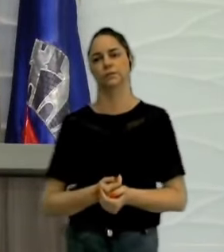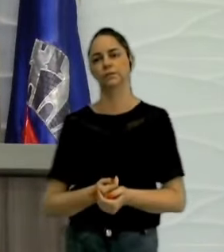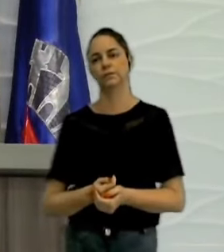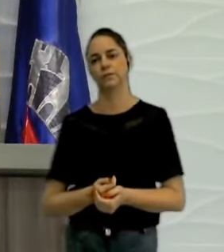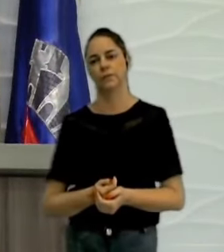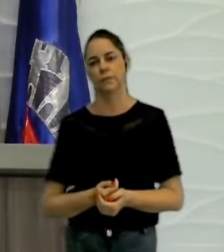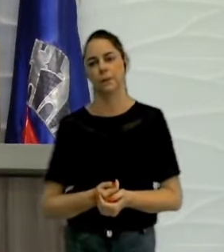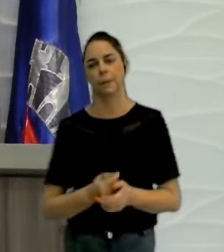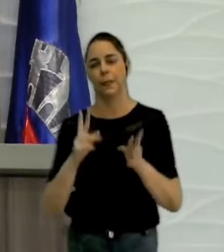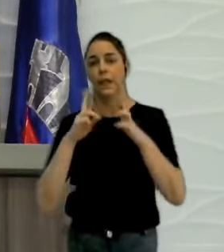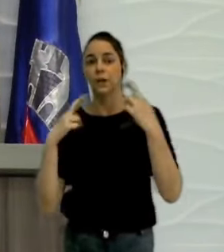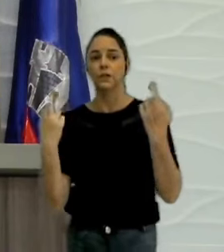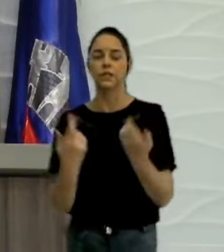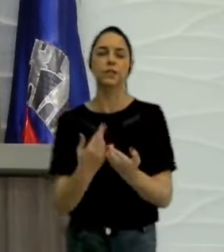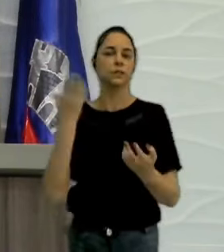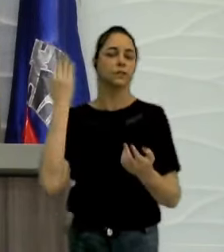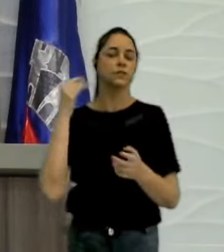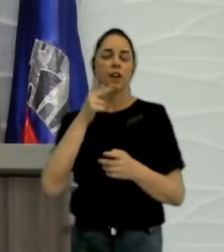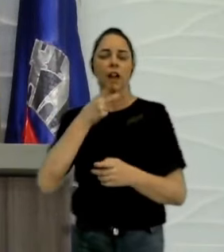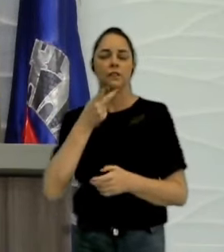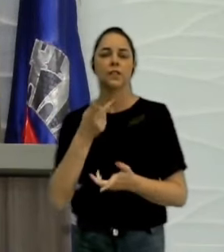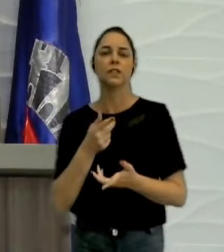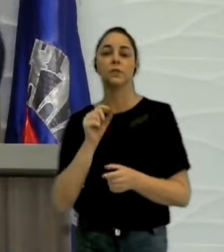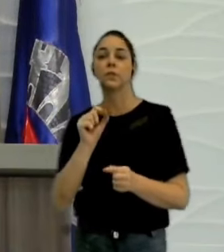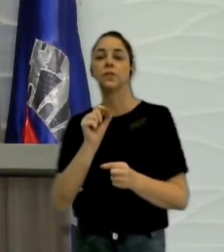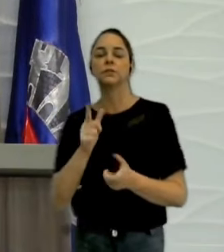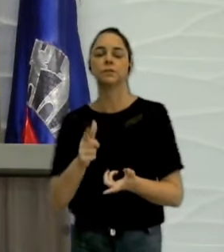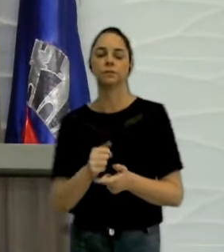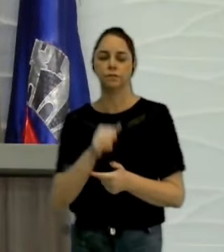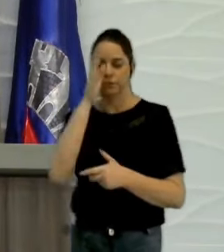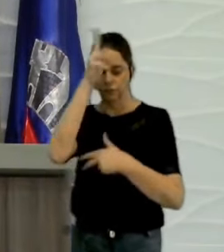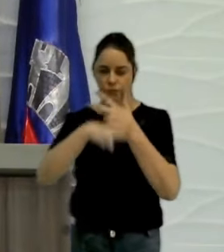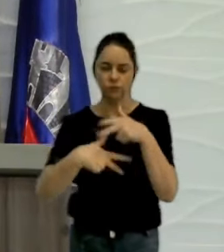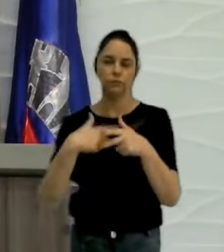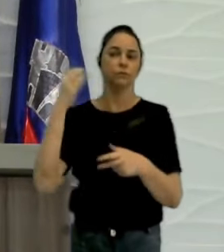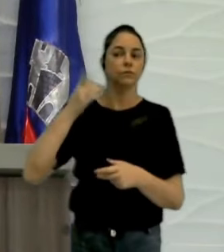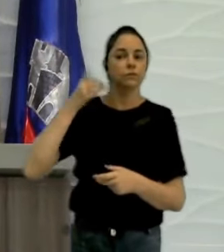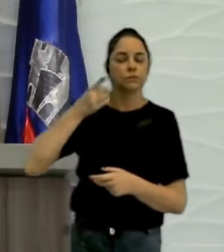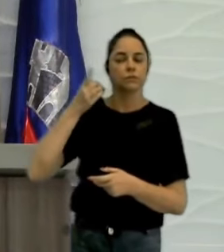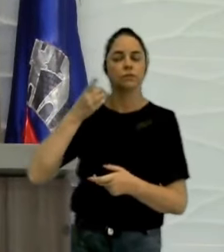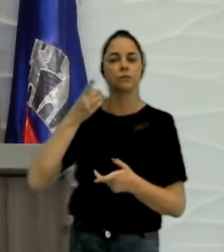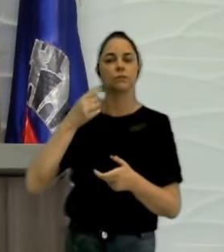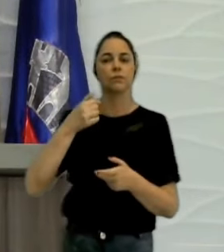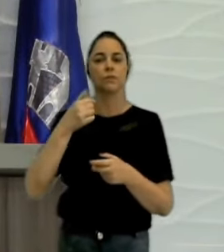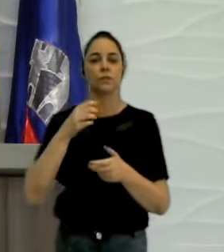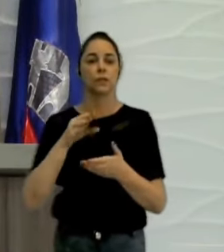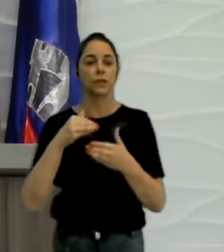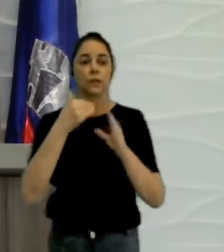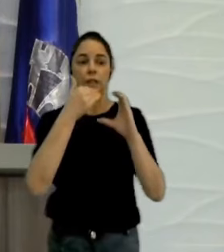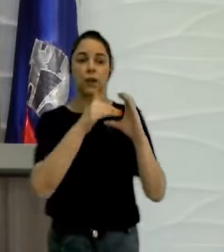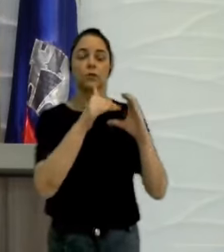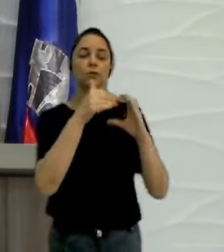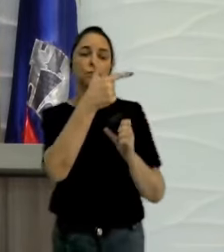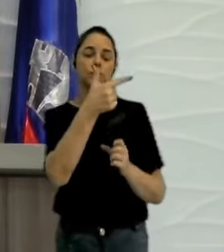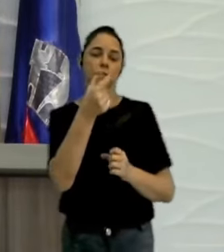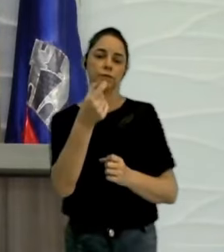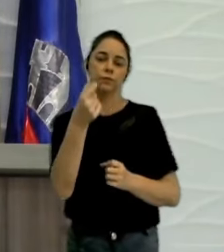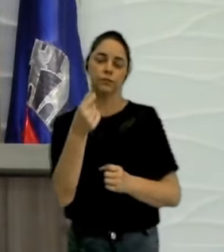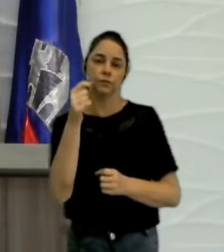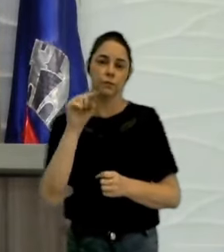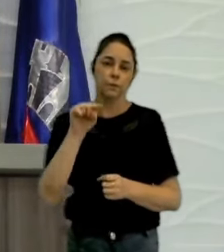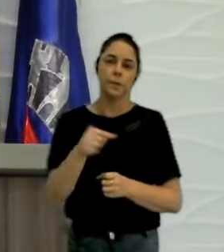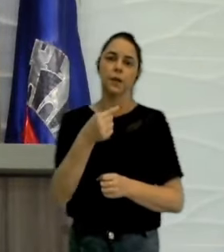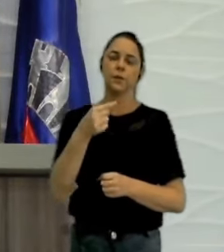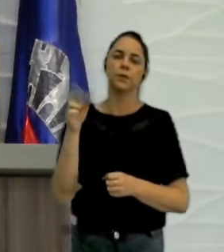nessa reunião ele dizia que São Bento do Una, a deputada tinha mandado 200 mil reais